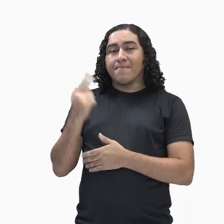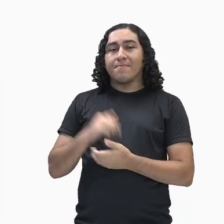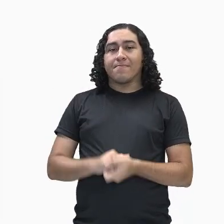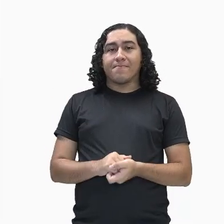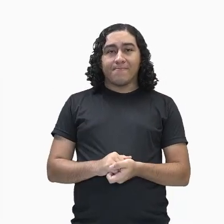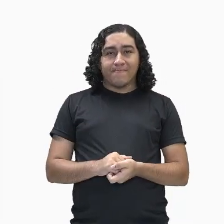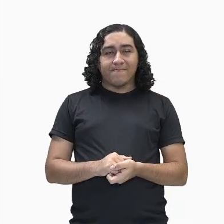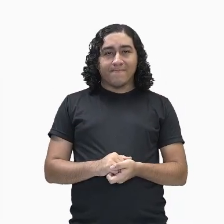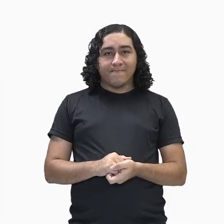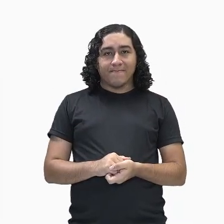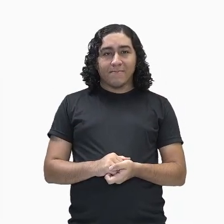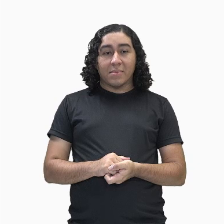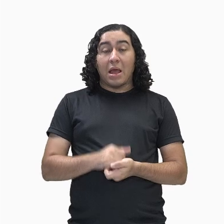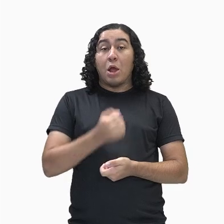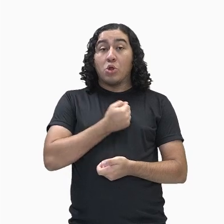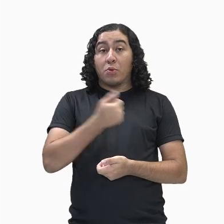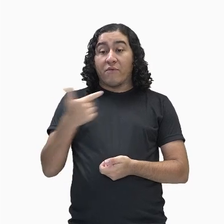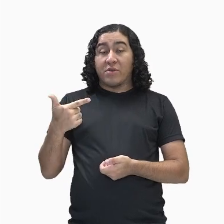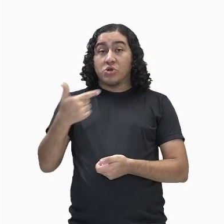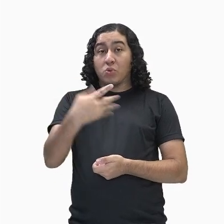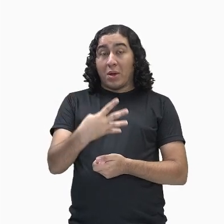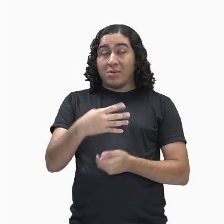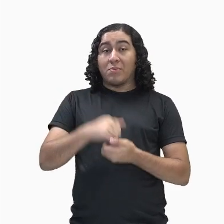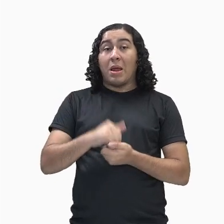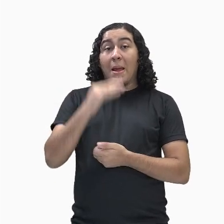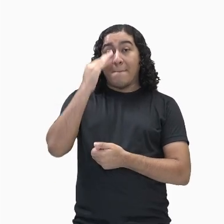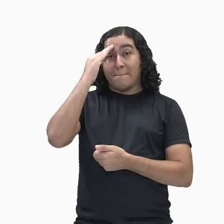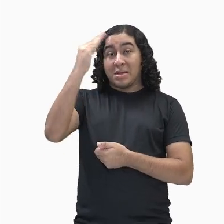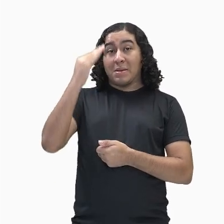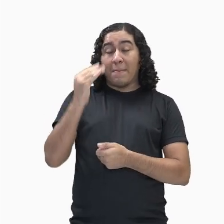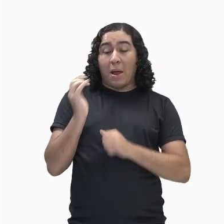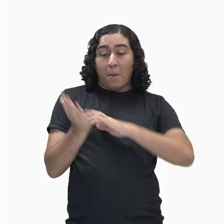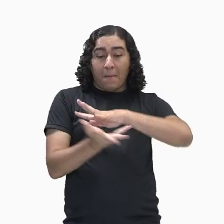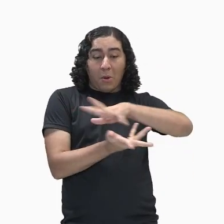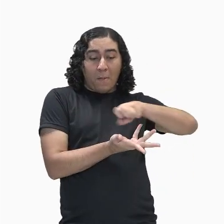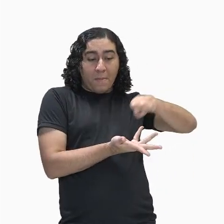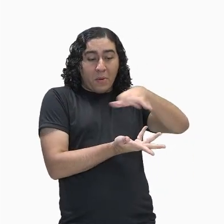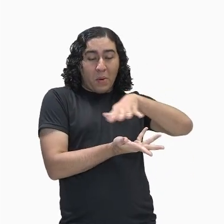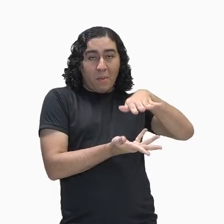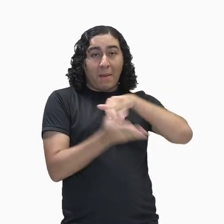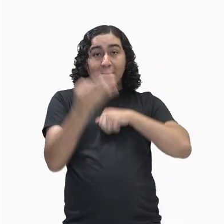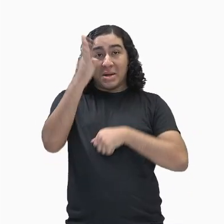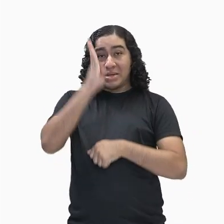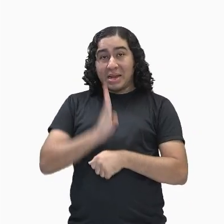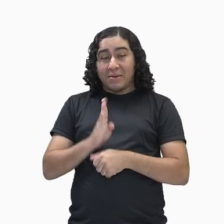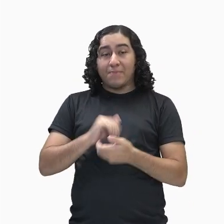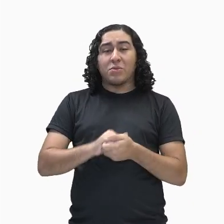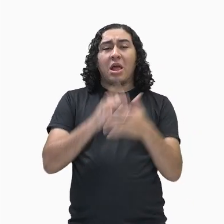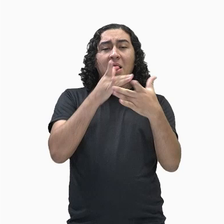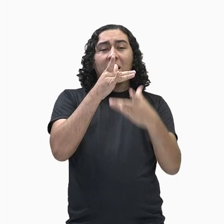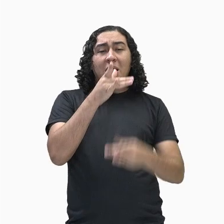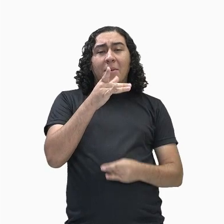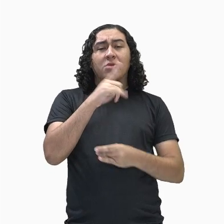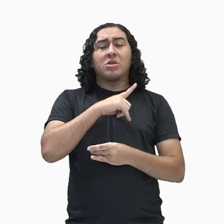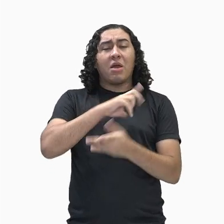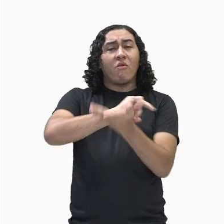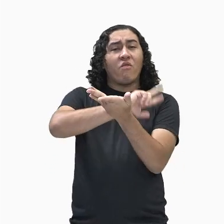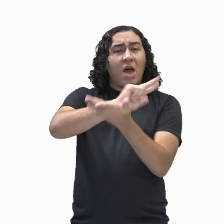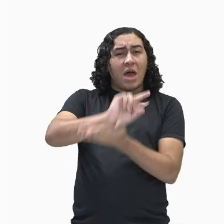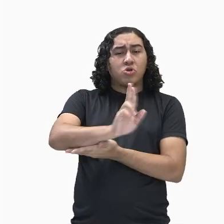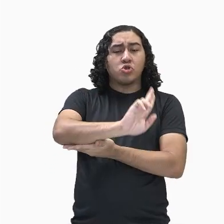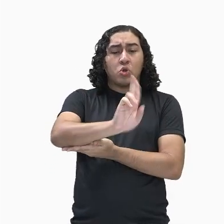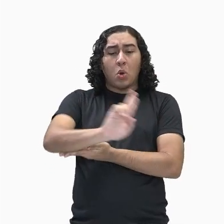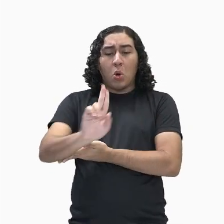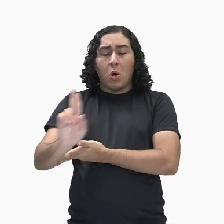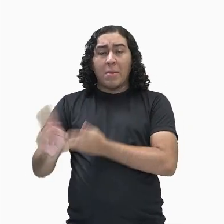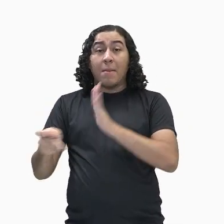de conhecimento da aula 24, principais biomas brasileiros, e o detalhamento: Caatinga, Campo,